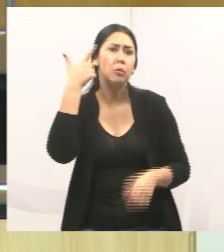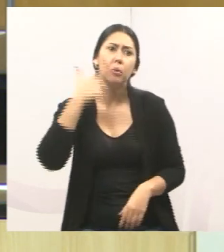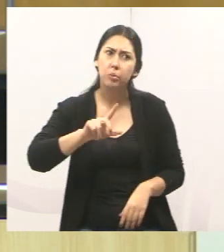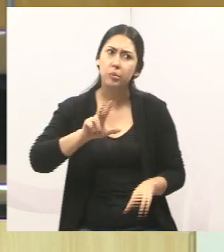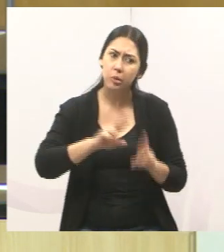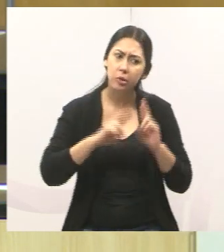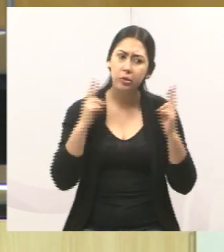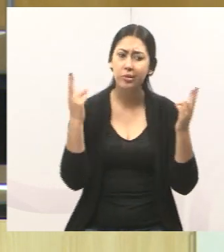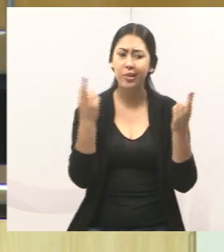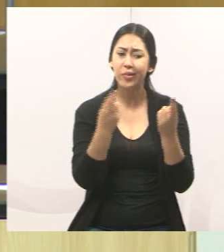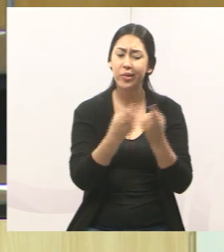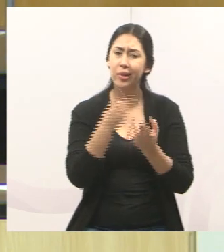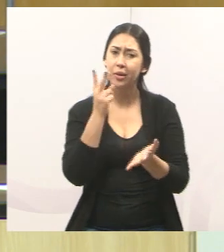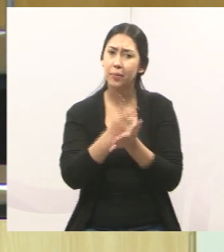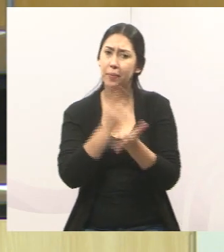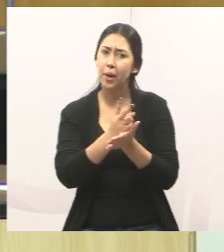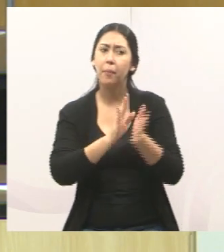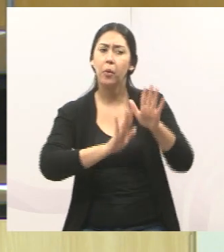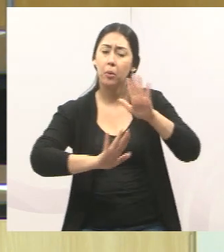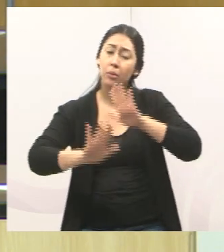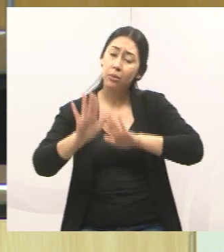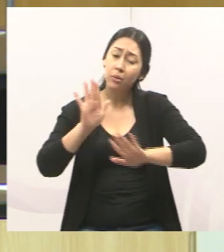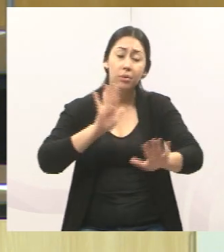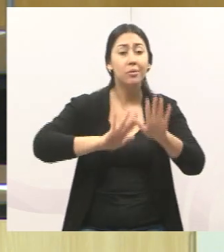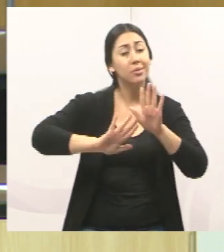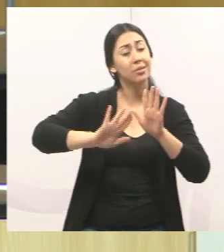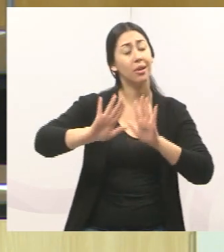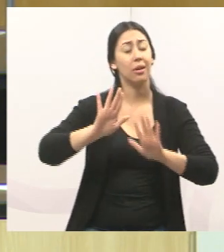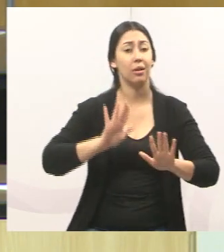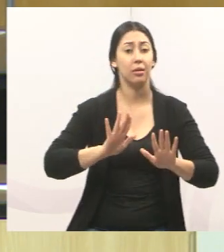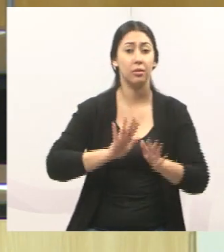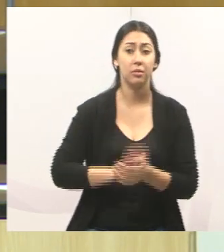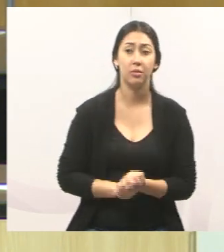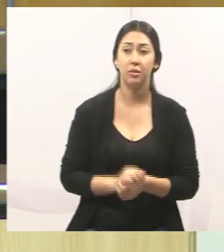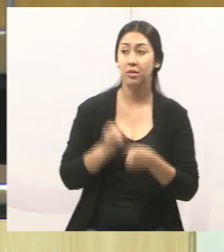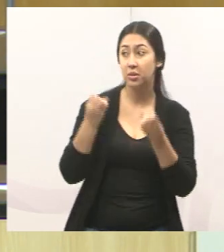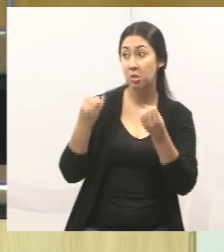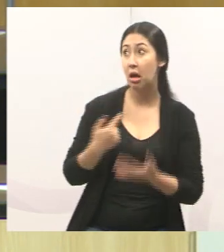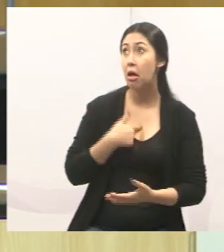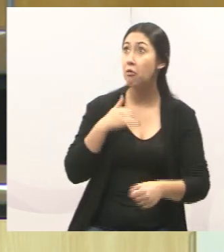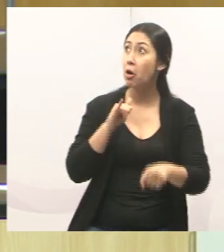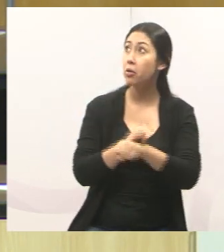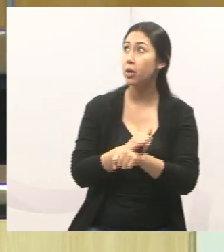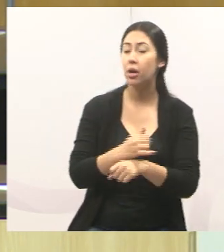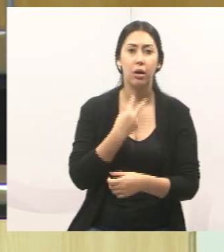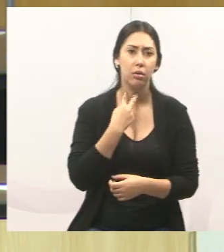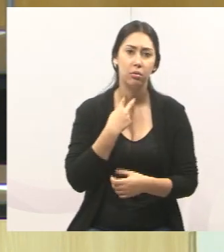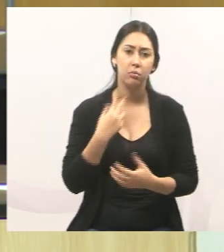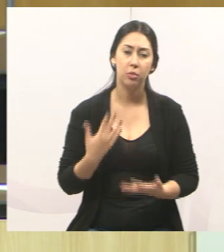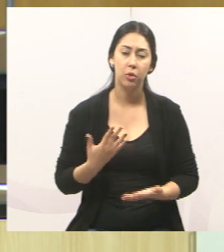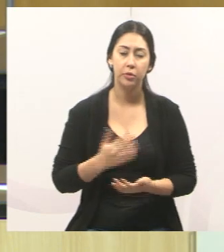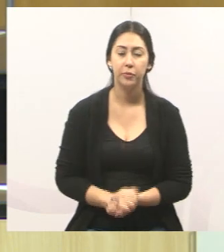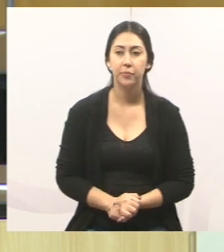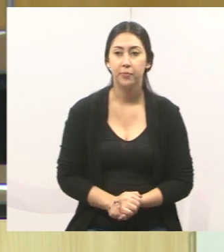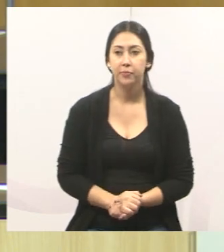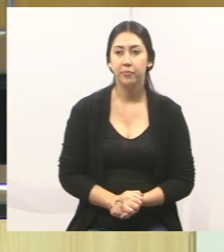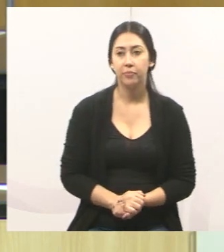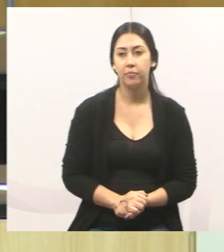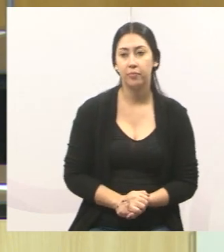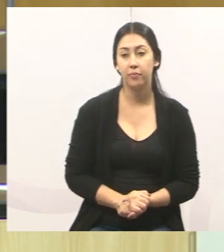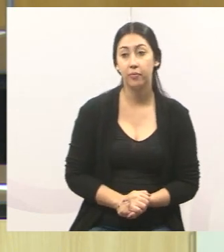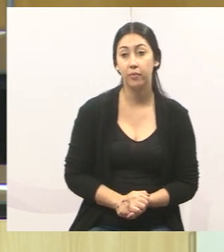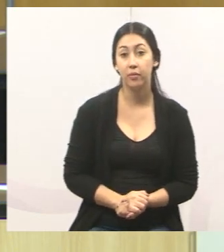devendo haver motivos concretos e razoáveis a justificar qualquer exceção. No caso concreto,